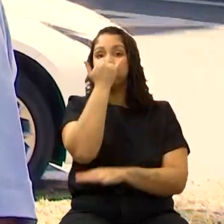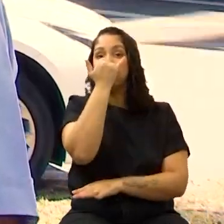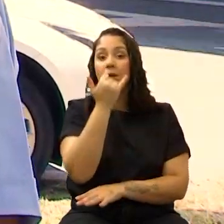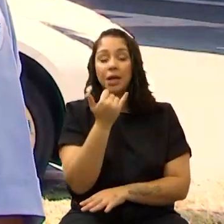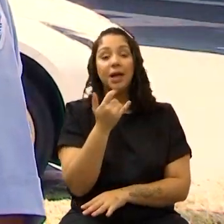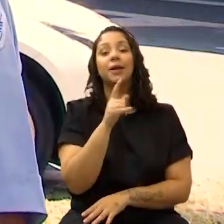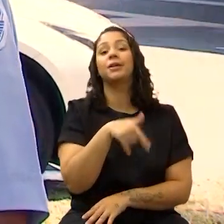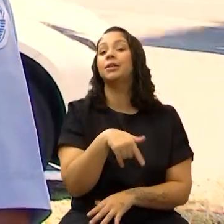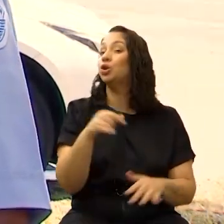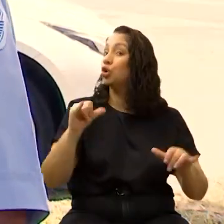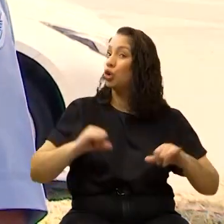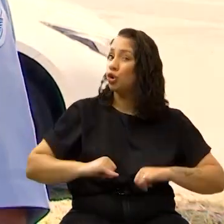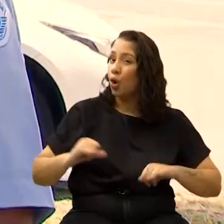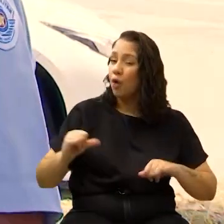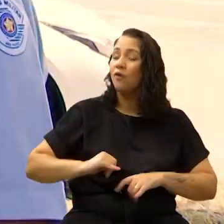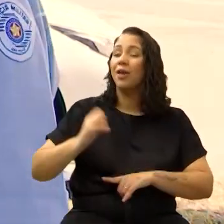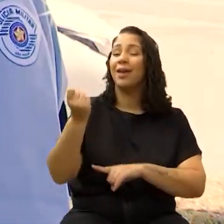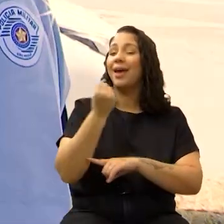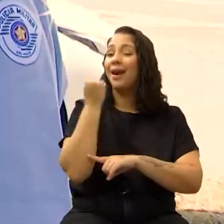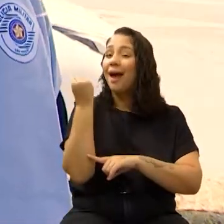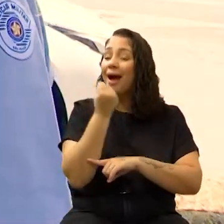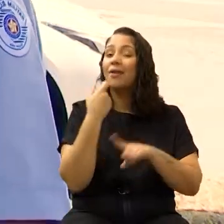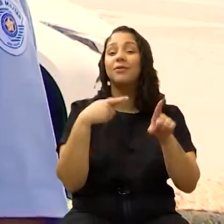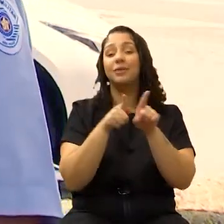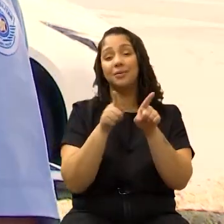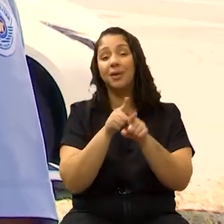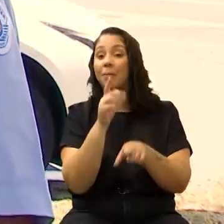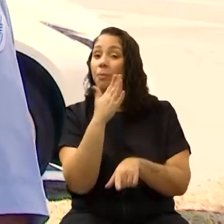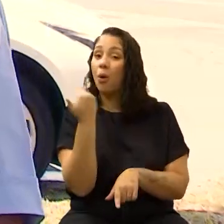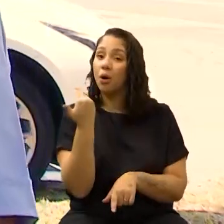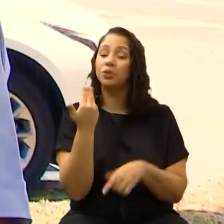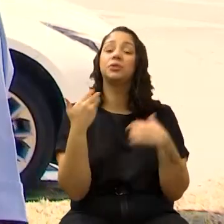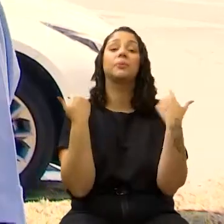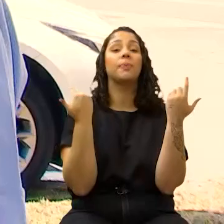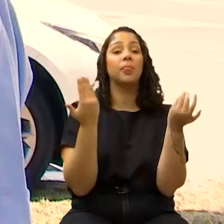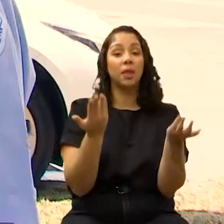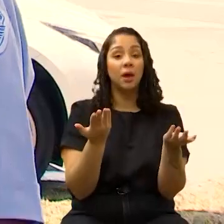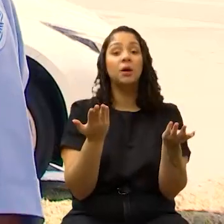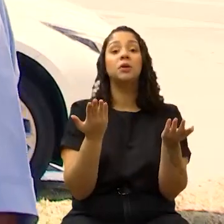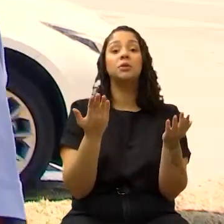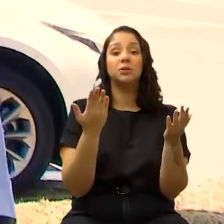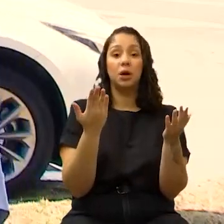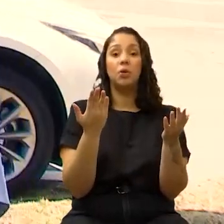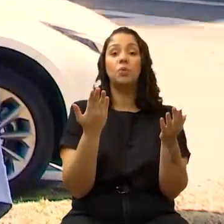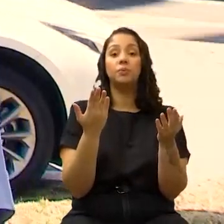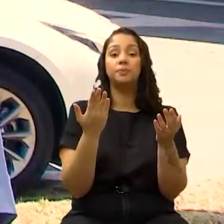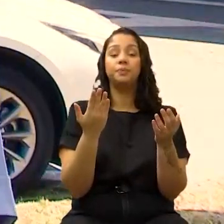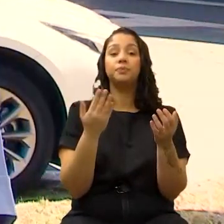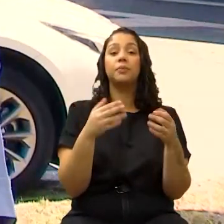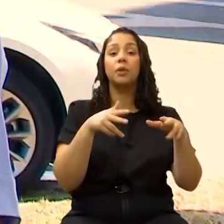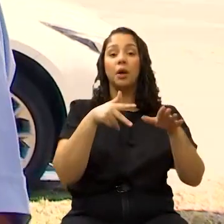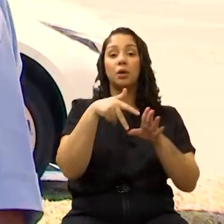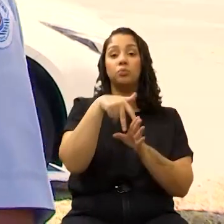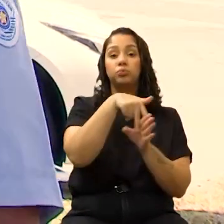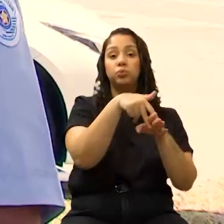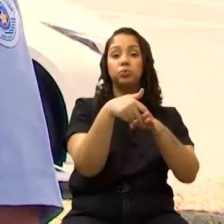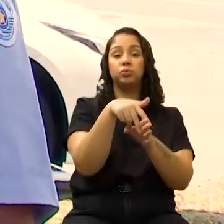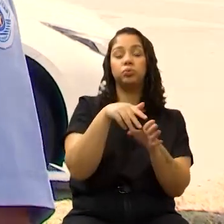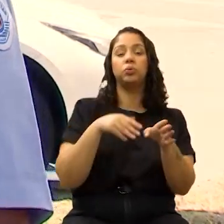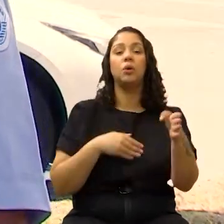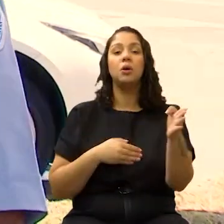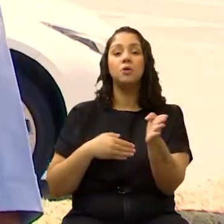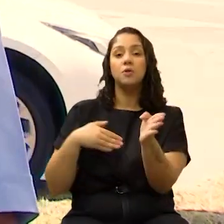acidente, acaba aí sofrendo ferimentos graves ou até mesmo morte. Então, ao passar por um